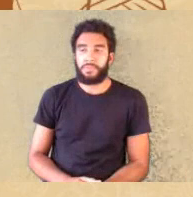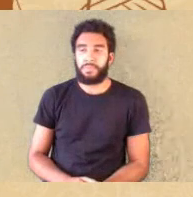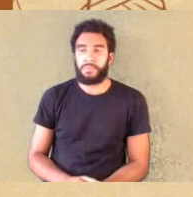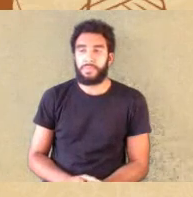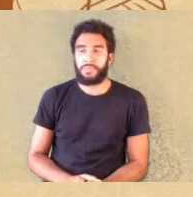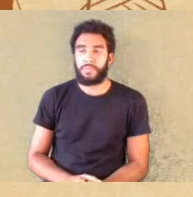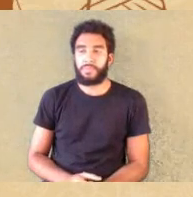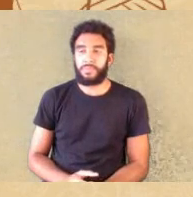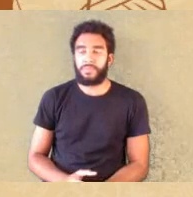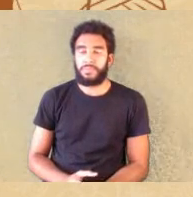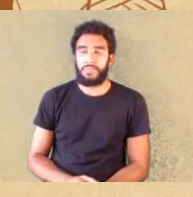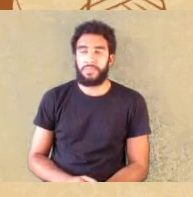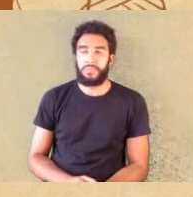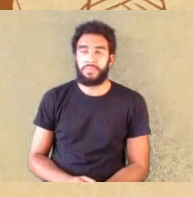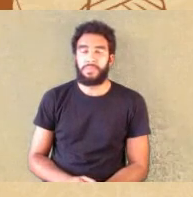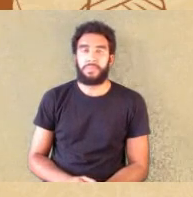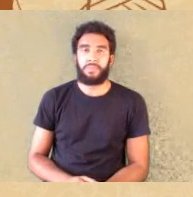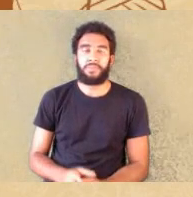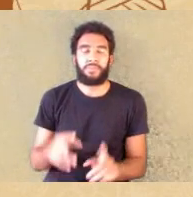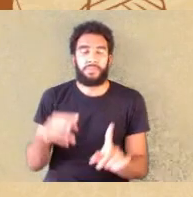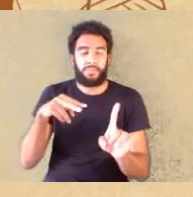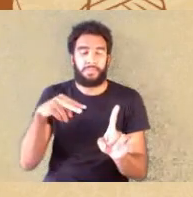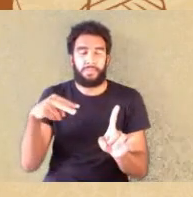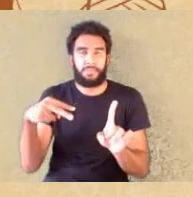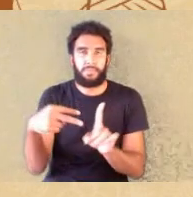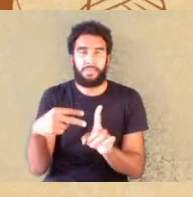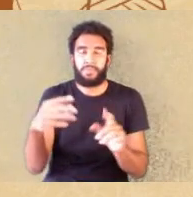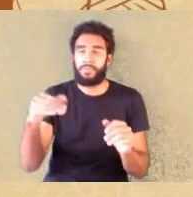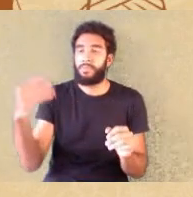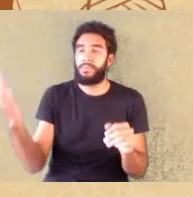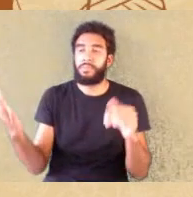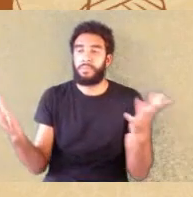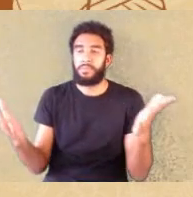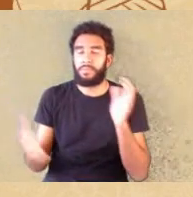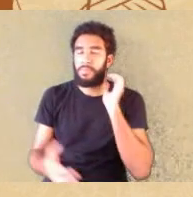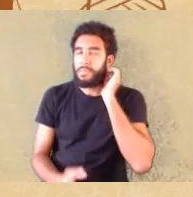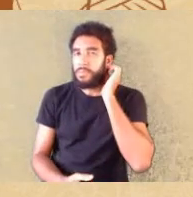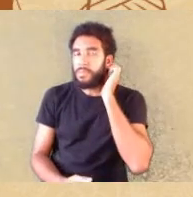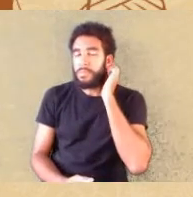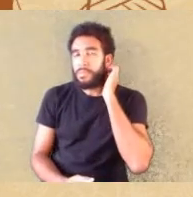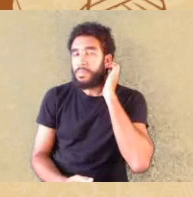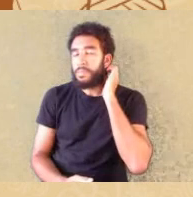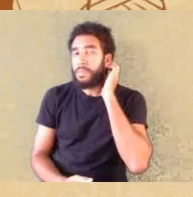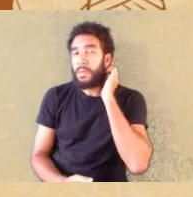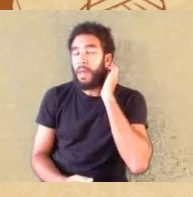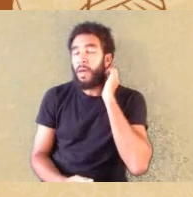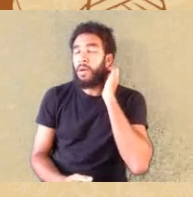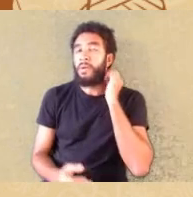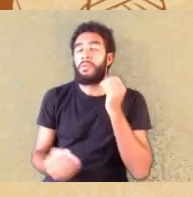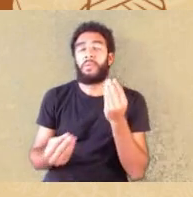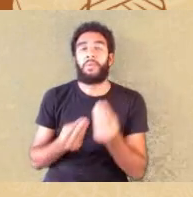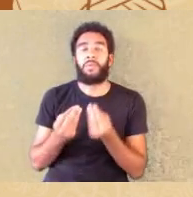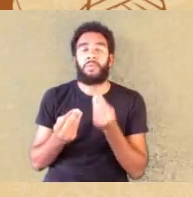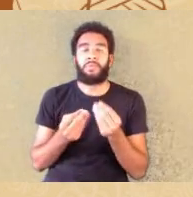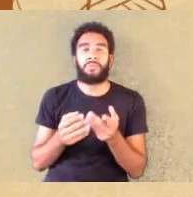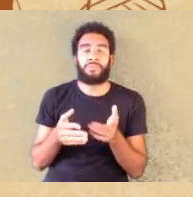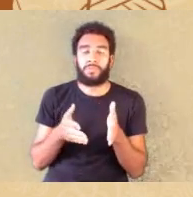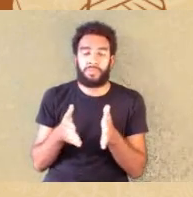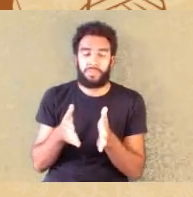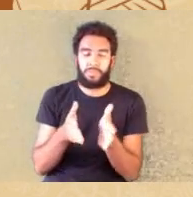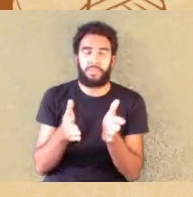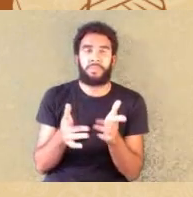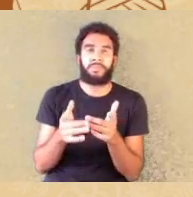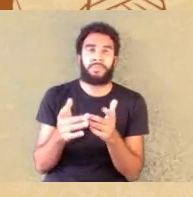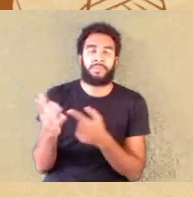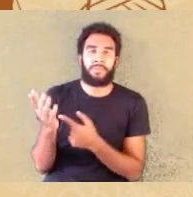Casa Grande, como tem sido articulado em outros caminhos, as estratégias do movimento negro por saúde, que não são de